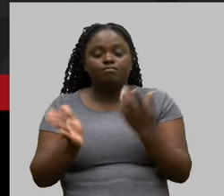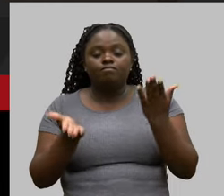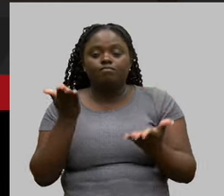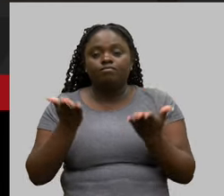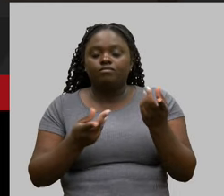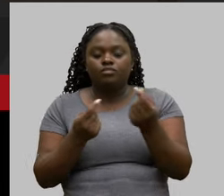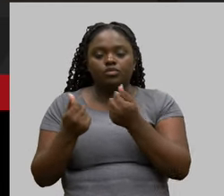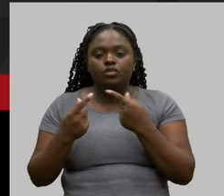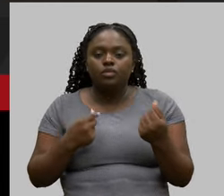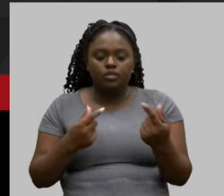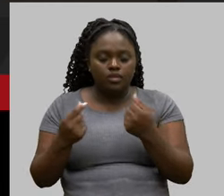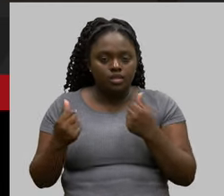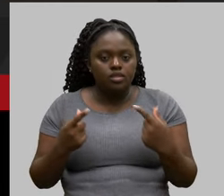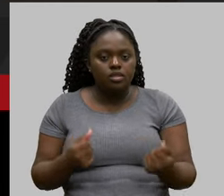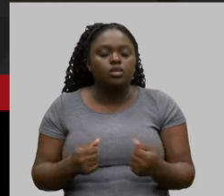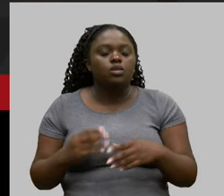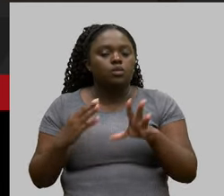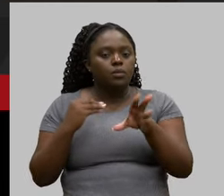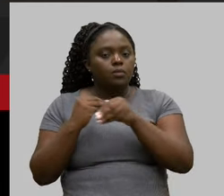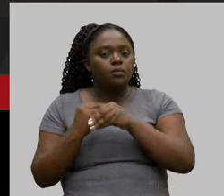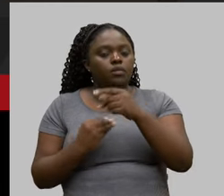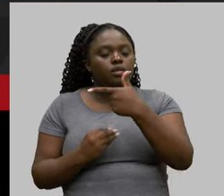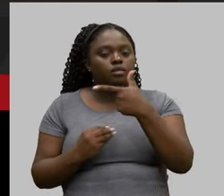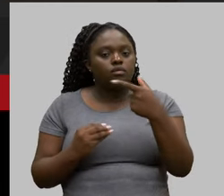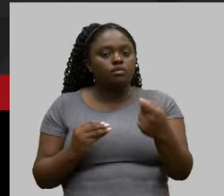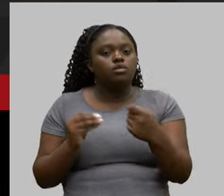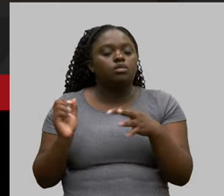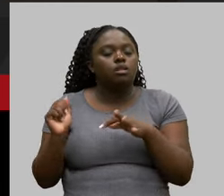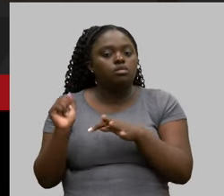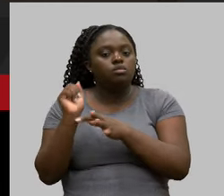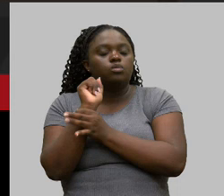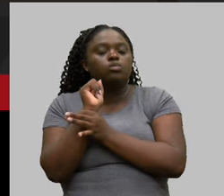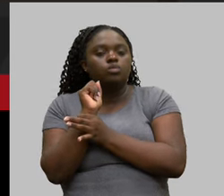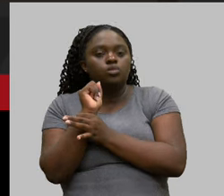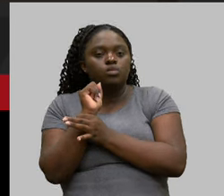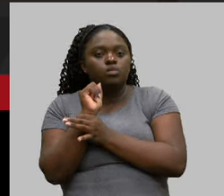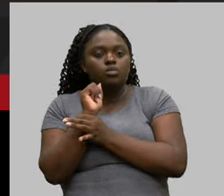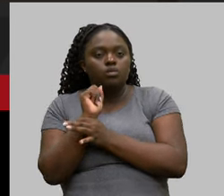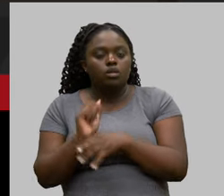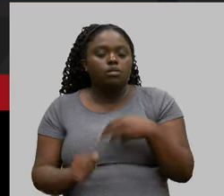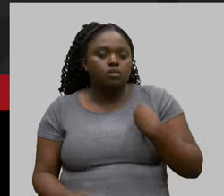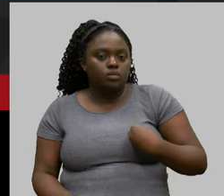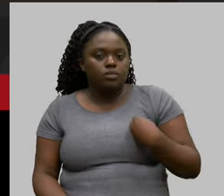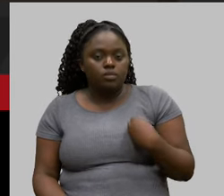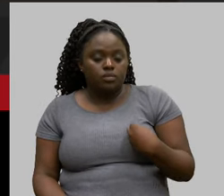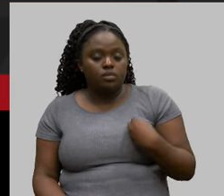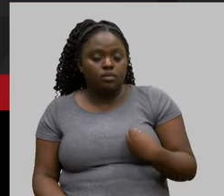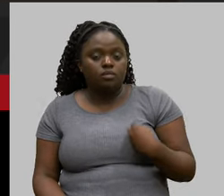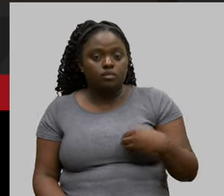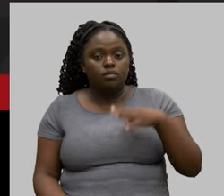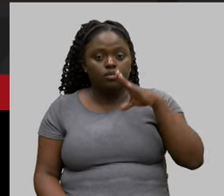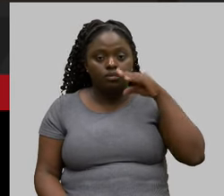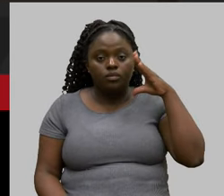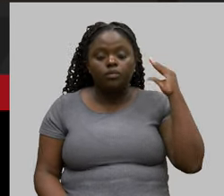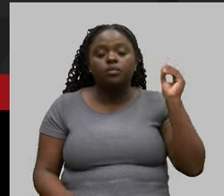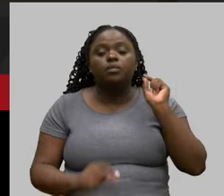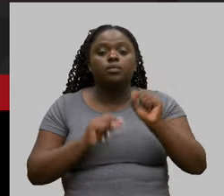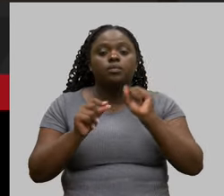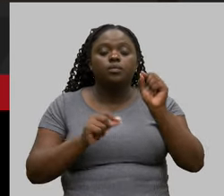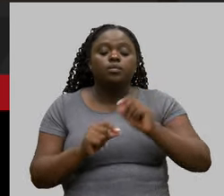atuarial Então a emenda 20 assegura Aos aos participantes aos servidores um regime de